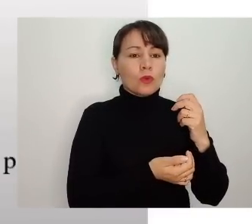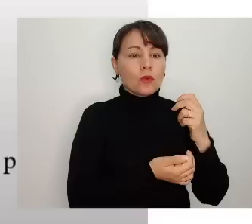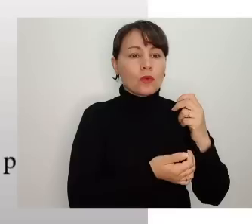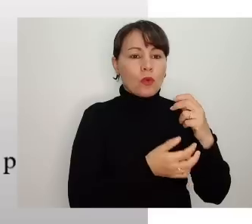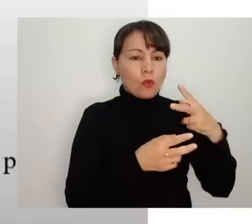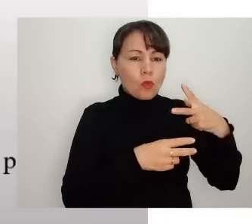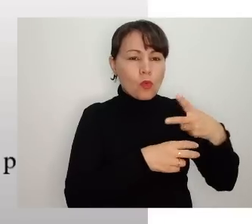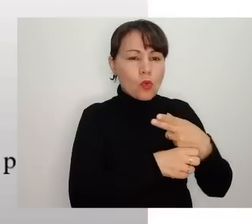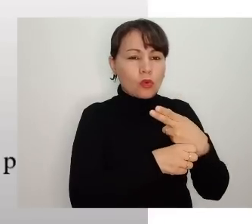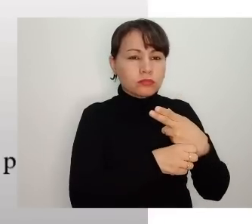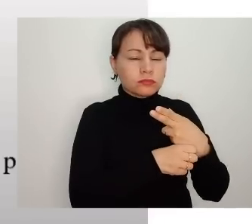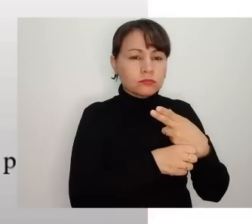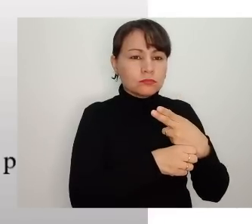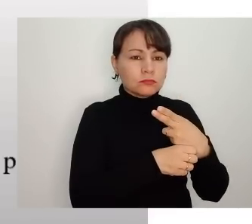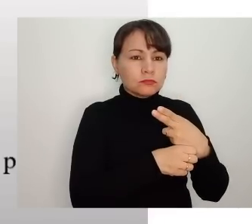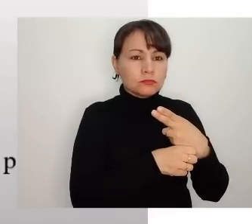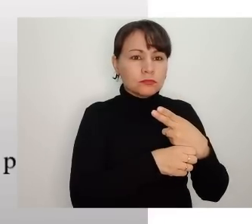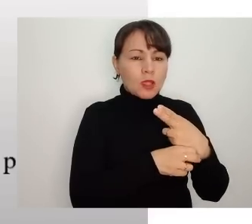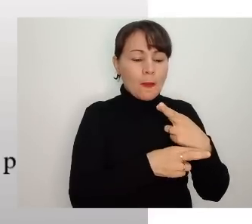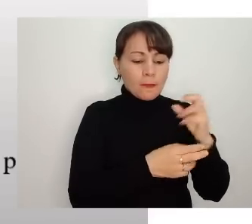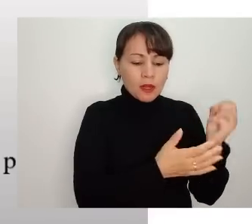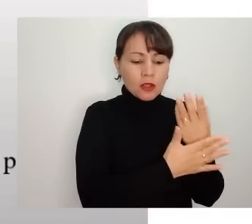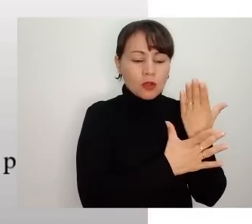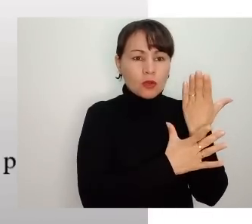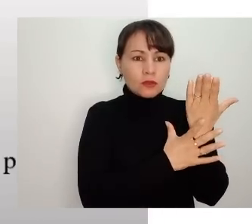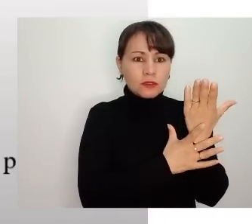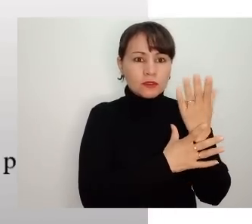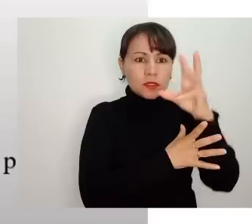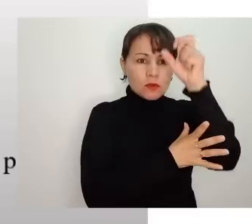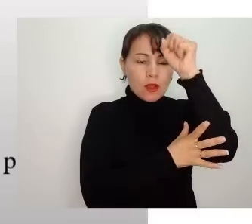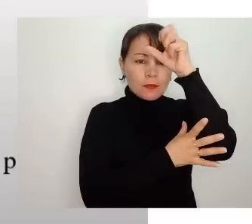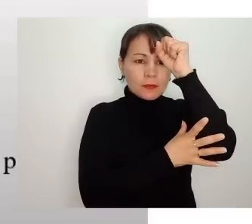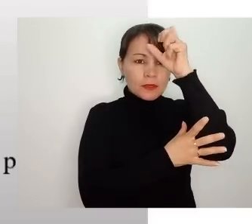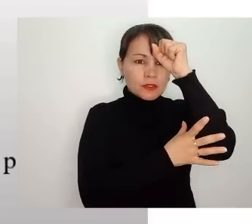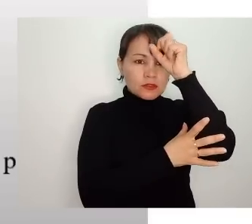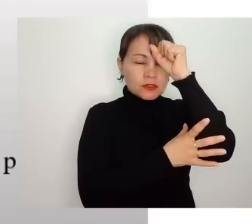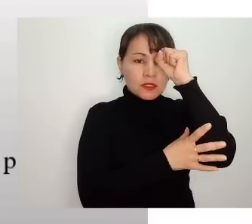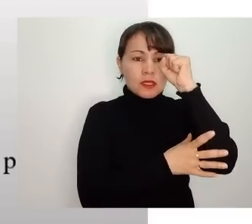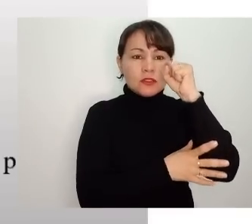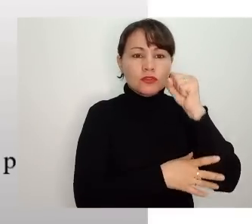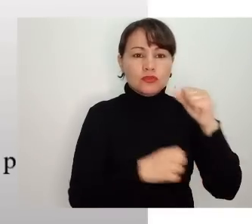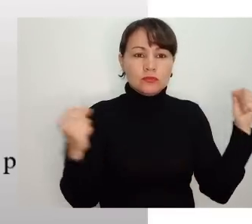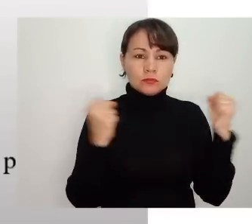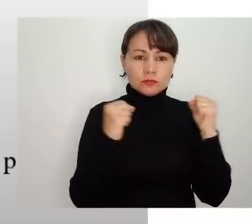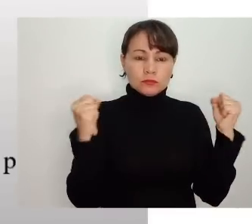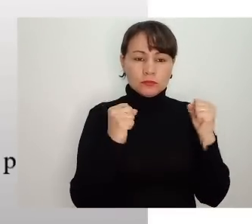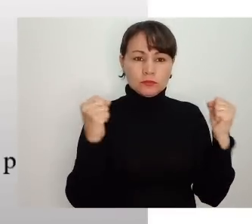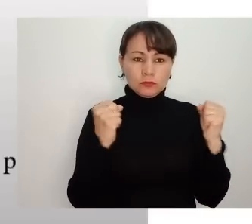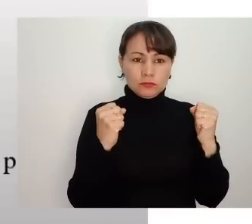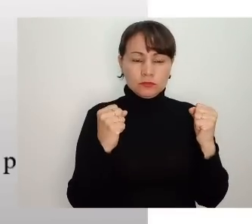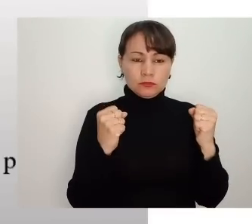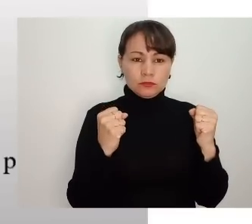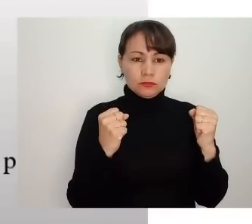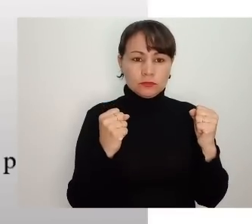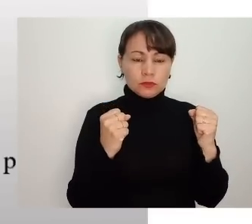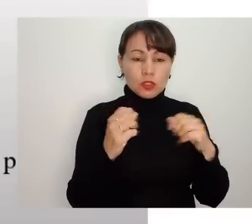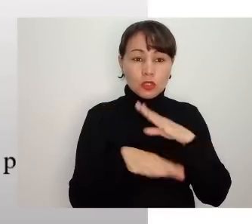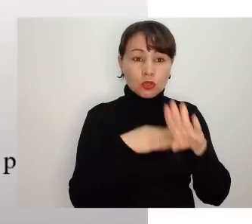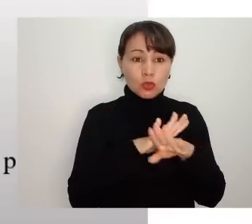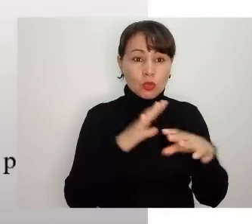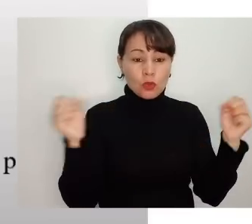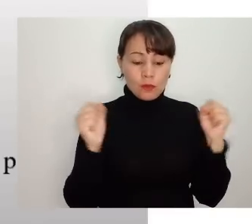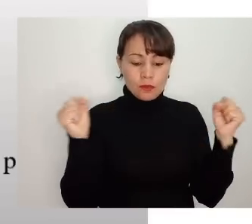hipotetizada como importante para a realização do aprendizado motor.